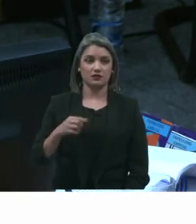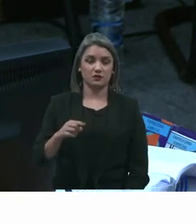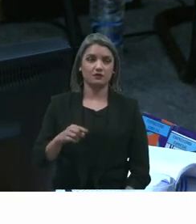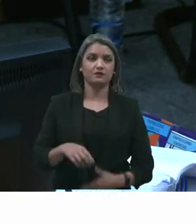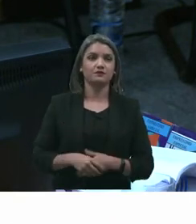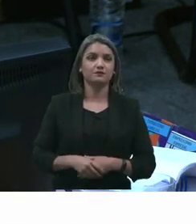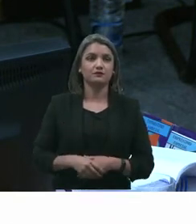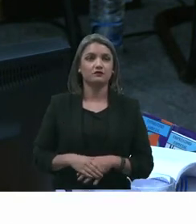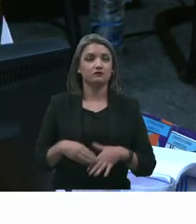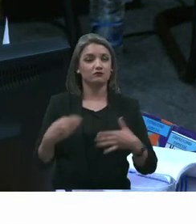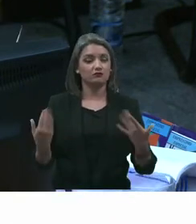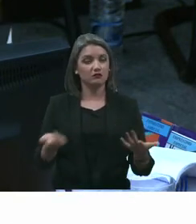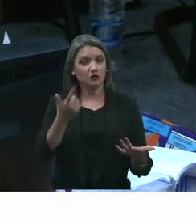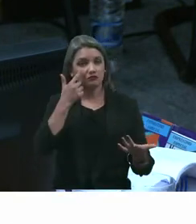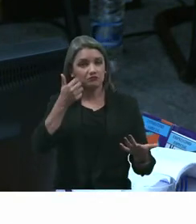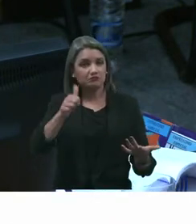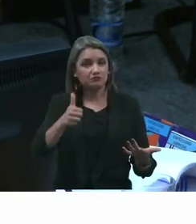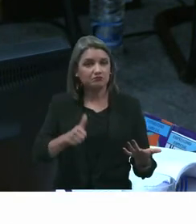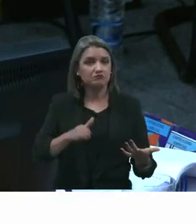O vistor destacou